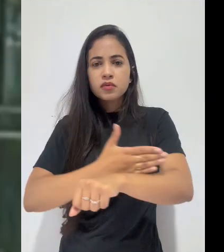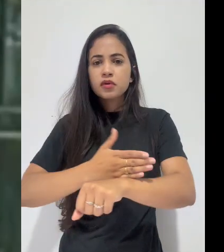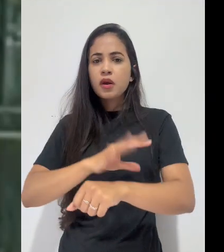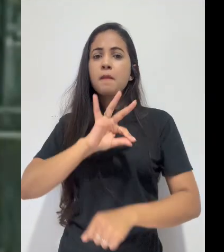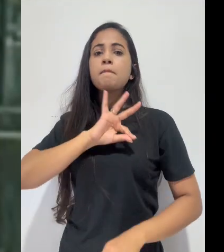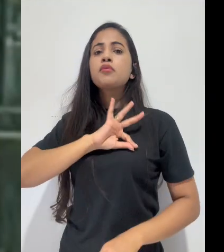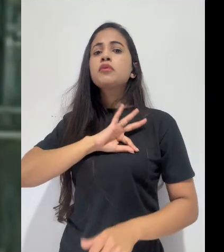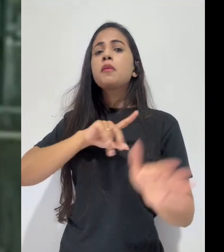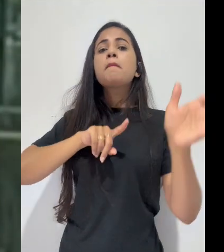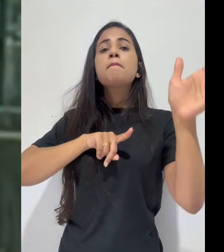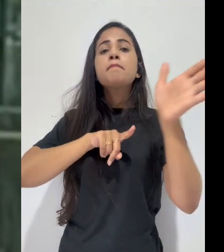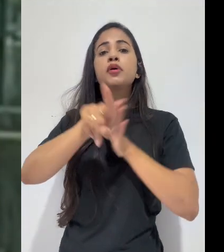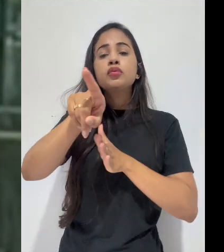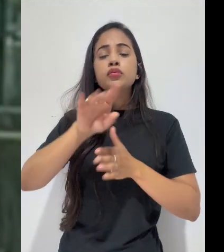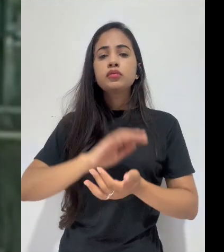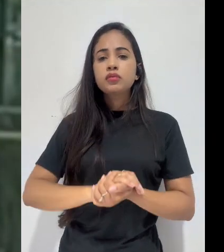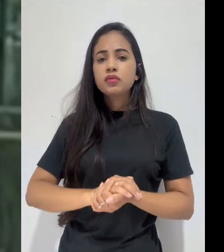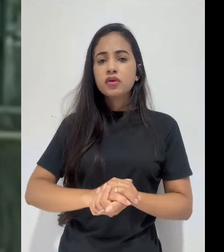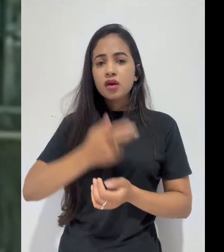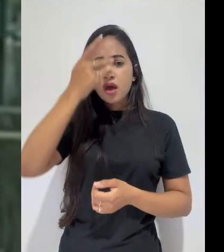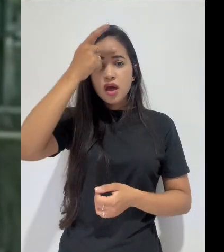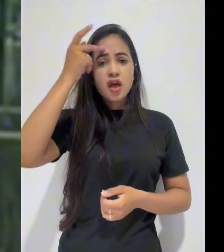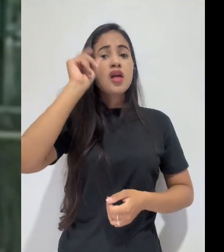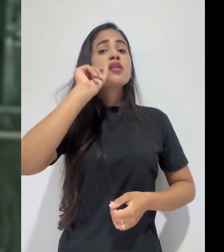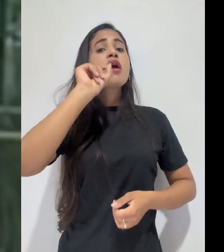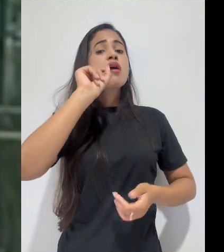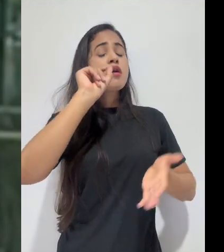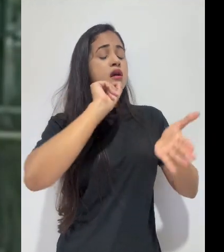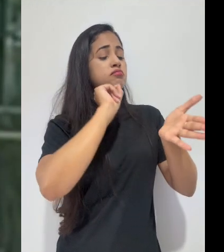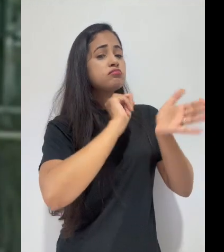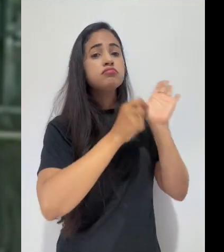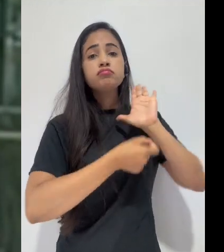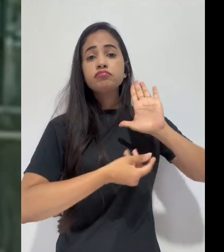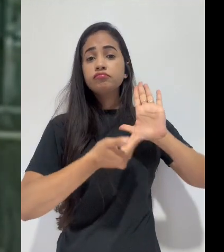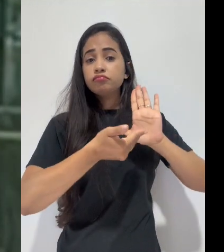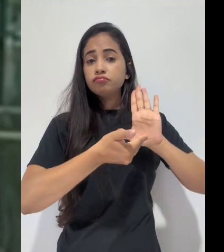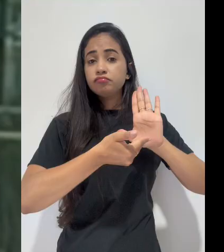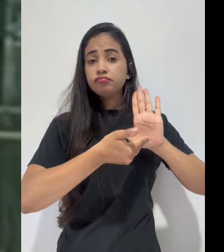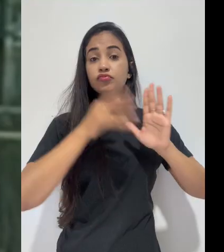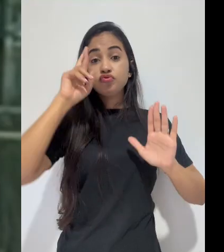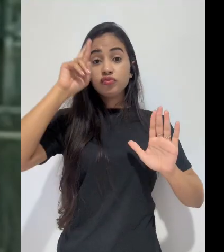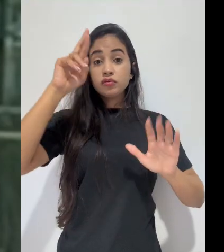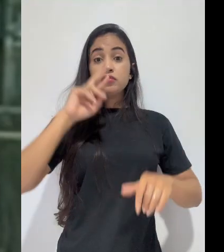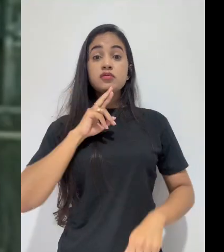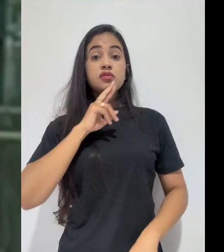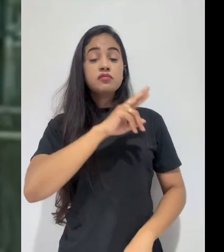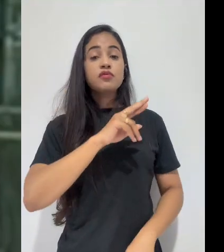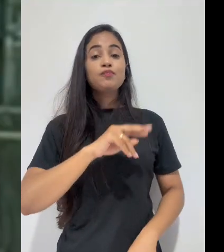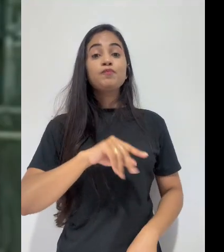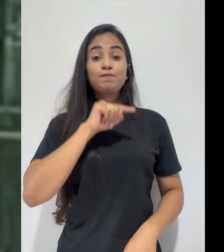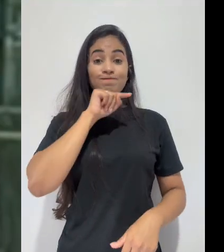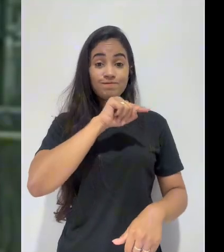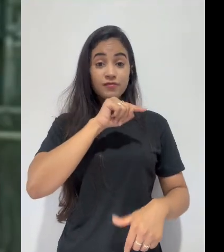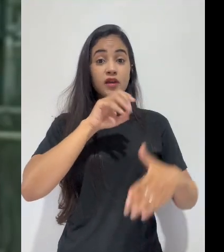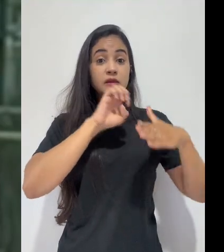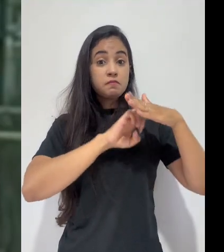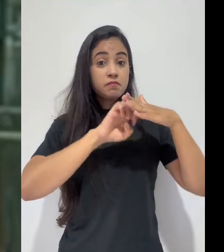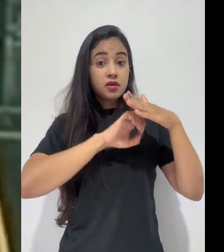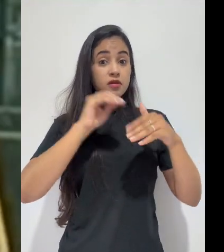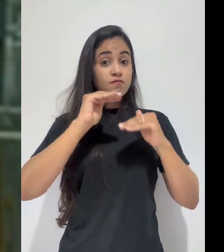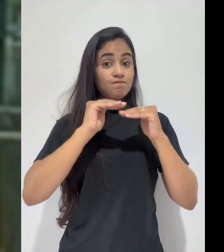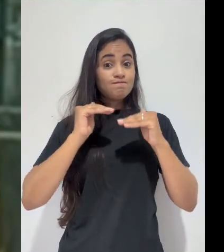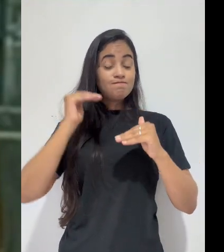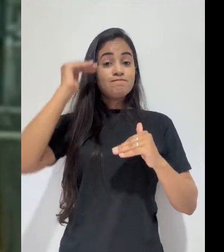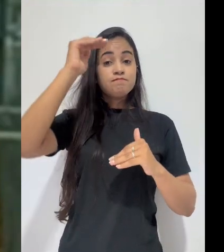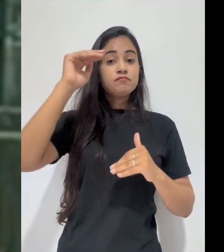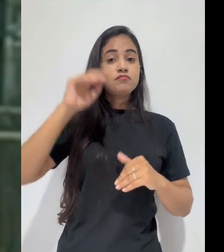Aí o policial falou: quem escreveu isso? Quem escreveu isso? E o gerente falou: quem escreveu isso foi a central. Não